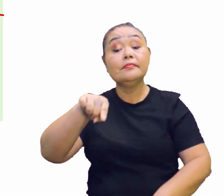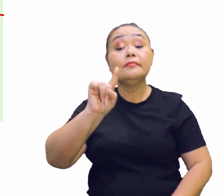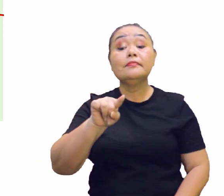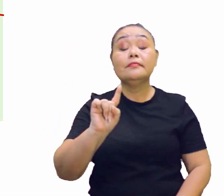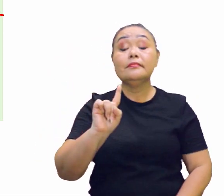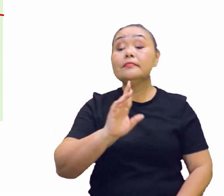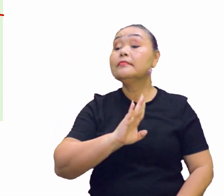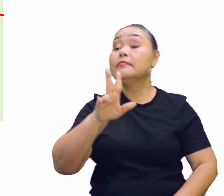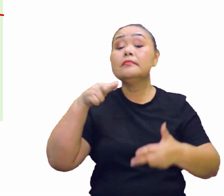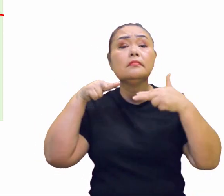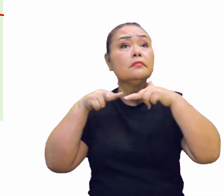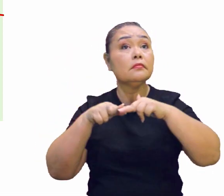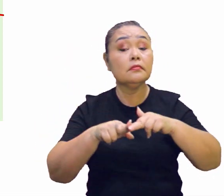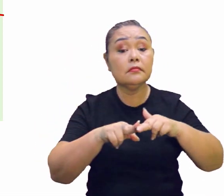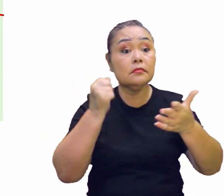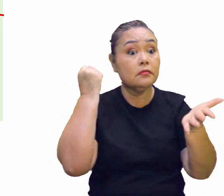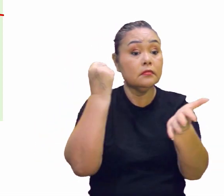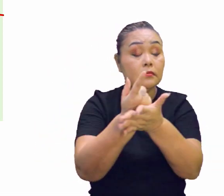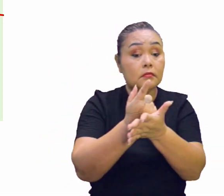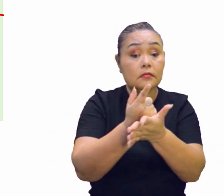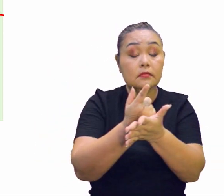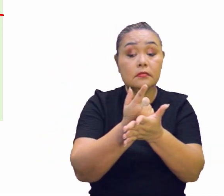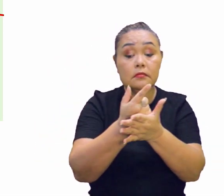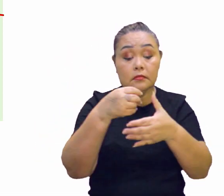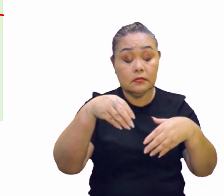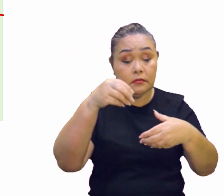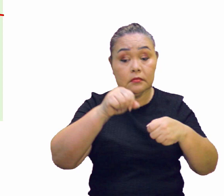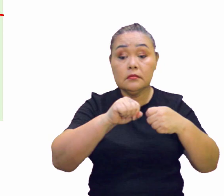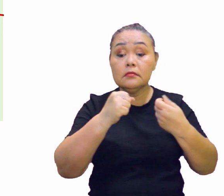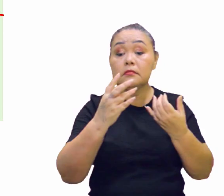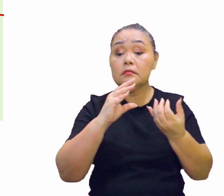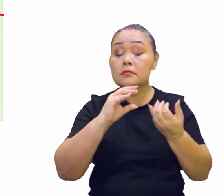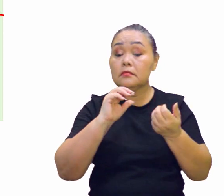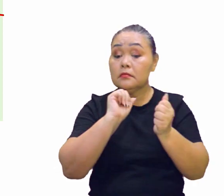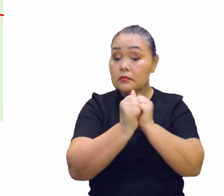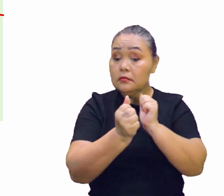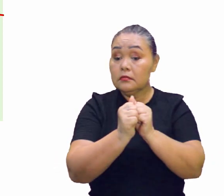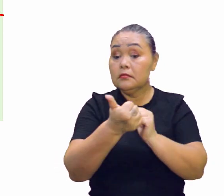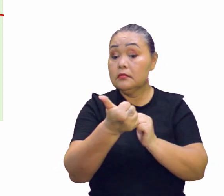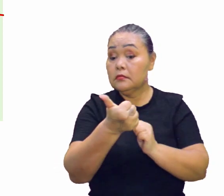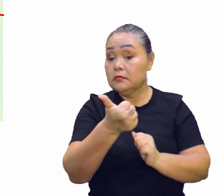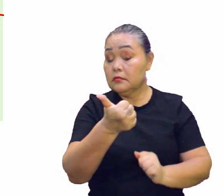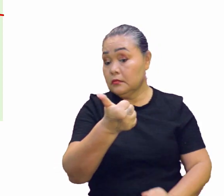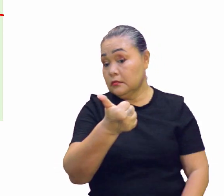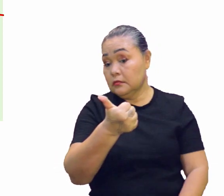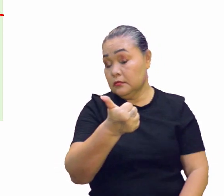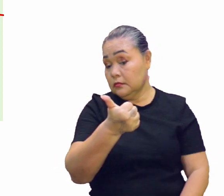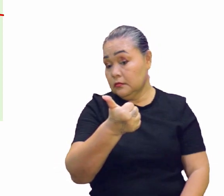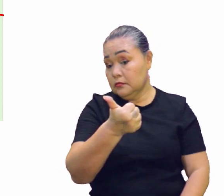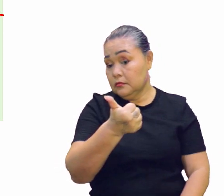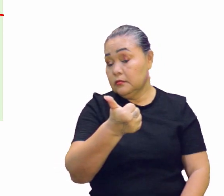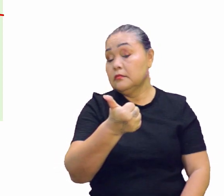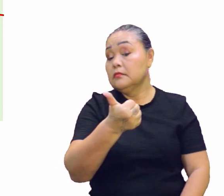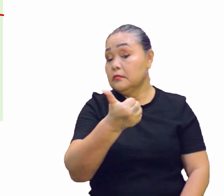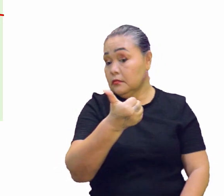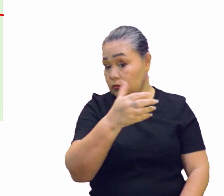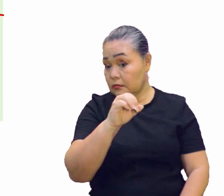que você ia no supermercado um dia para comprar um pacote de arroz, custava 10, na época era cruzeiros,